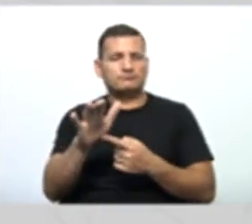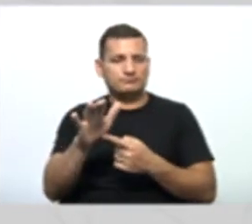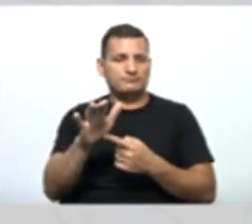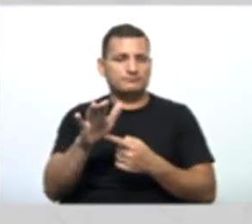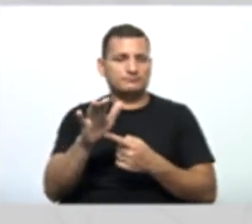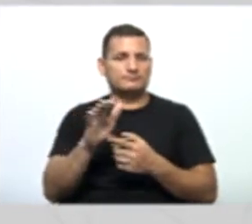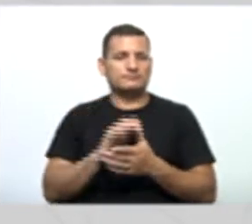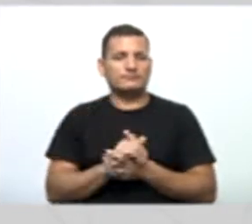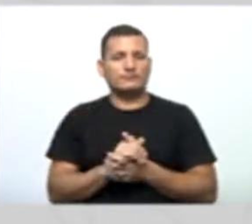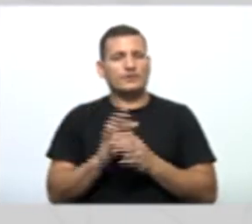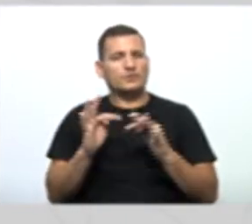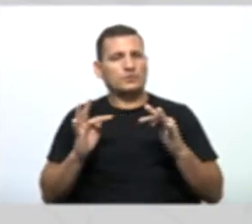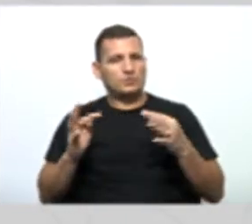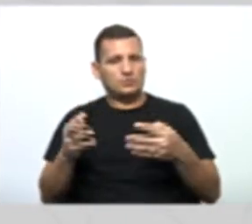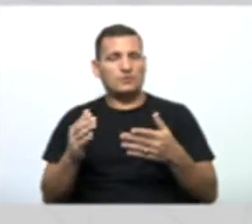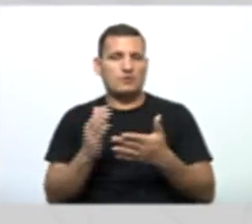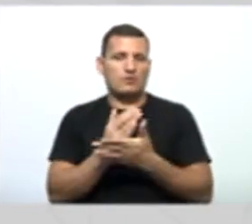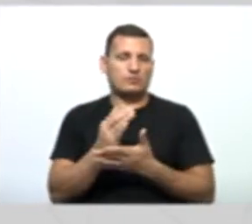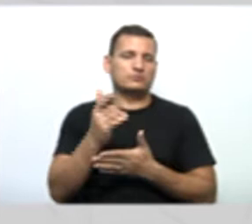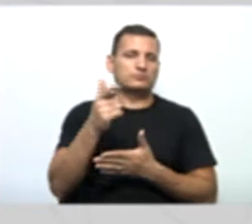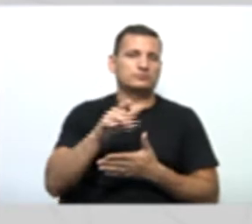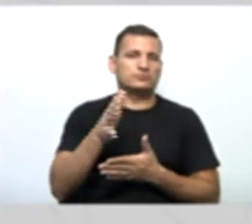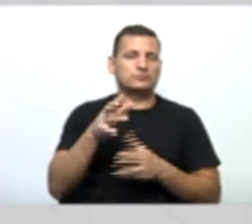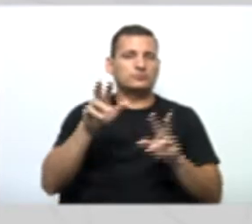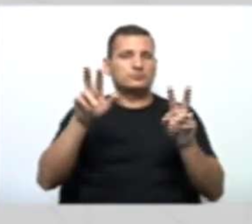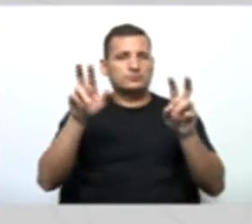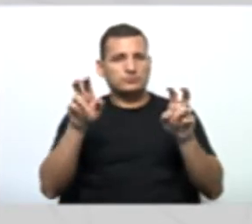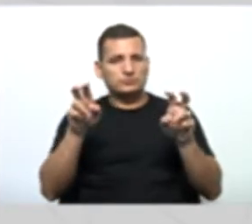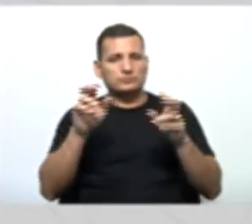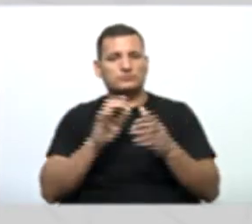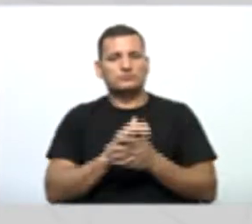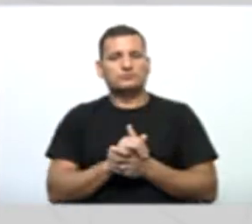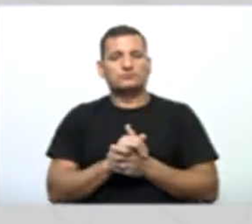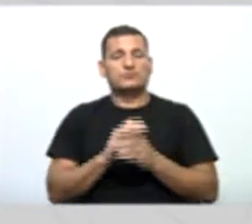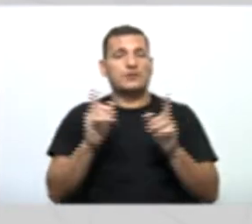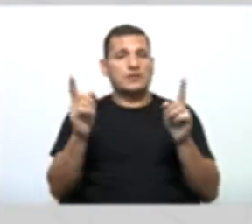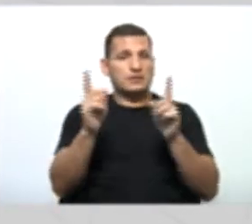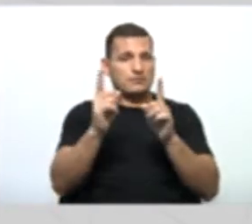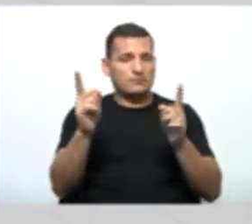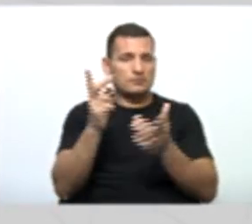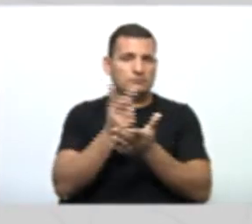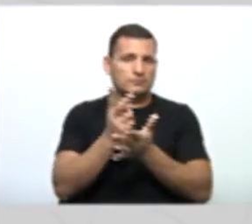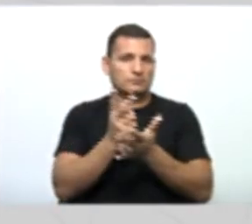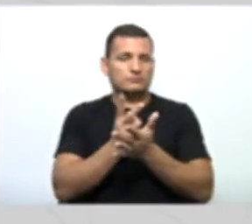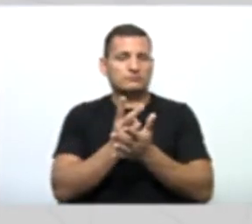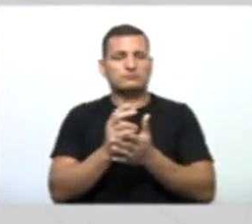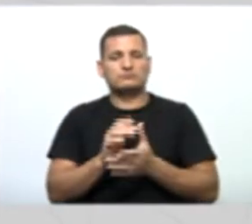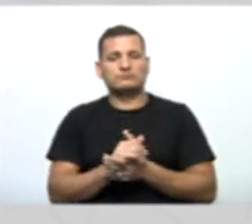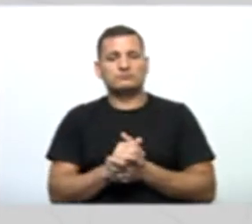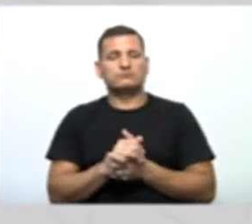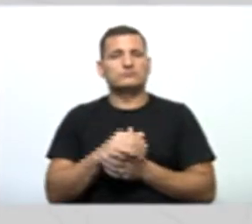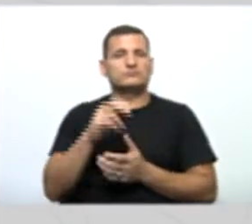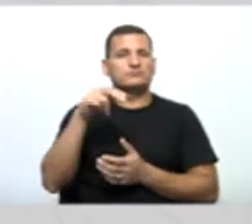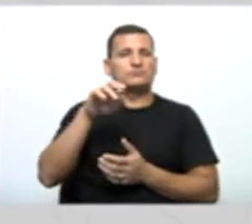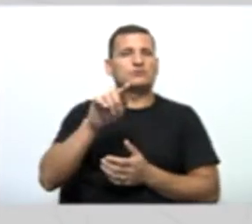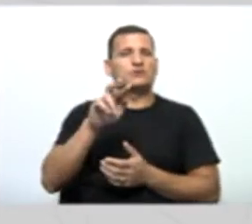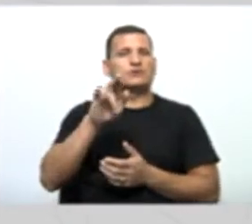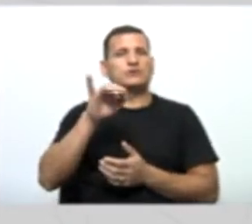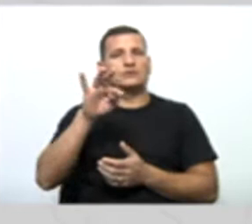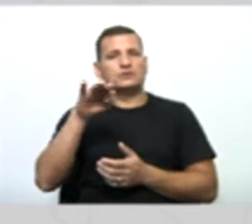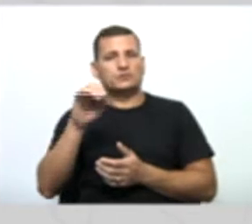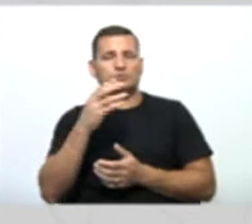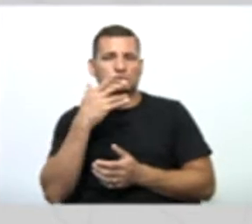né? Alguns itens já repetidos, como o título, com o mesmo tamanho e mesmo destaque, negrito, sublinhado,